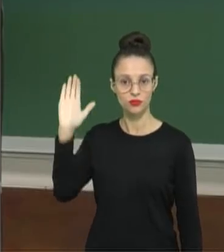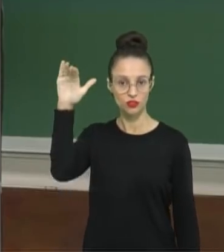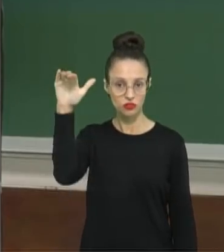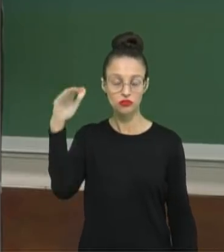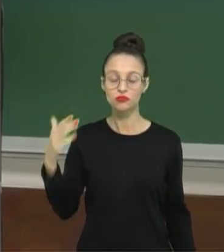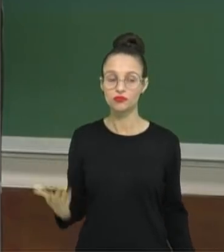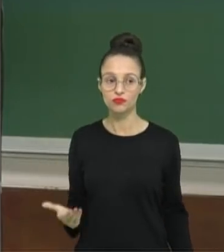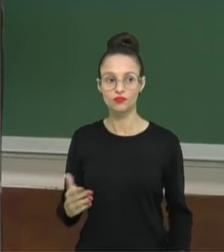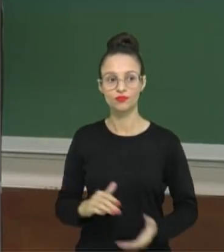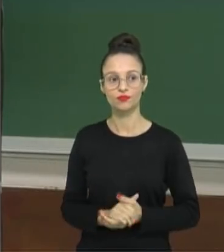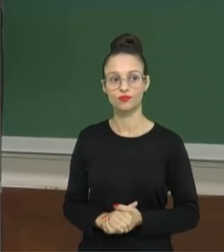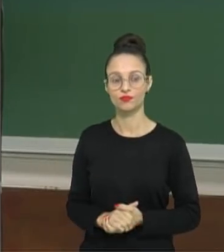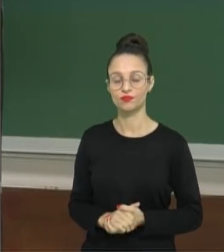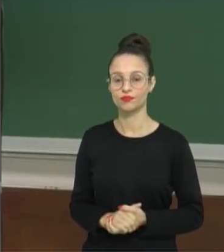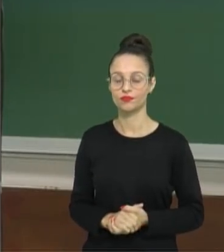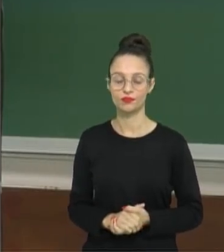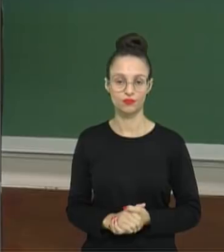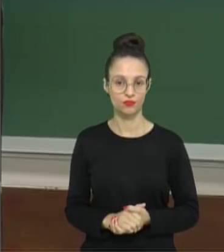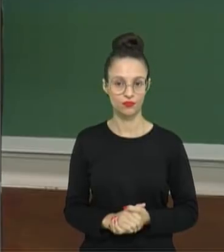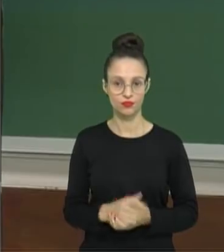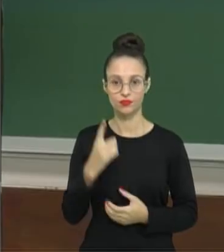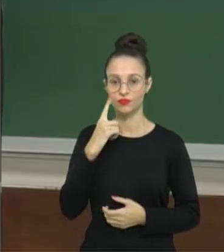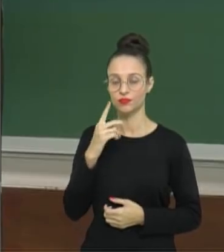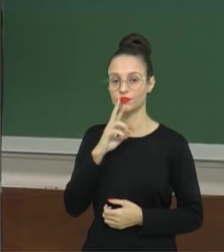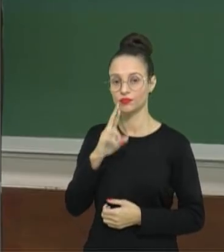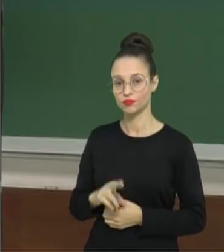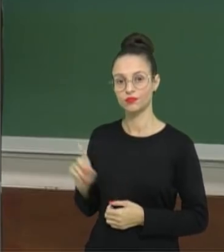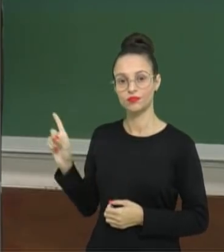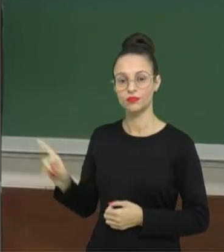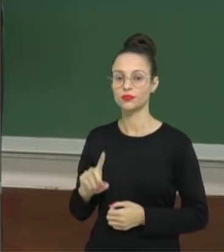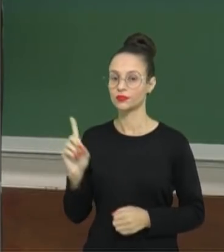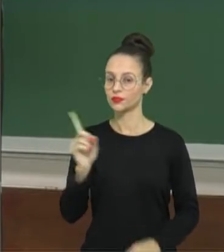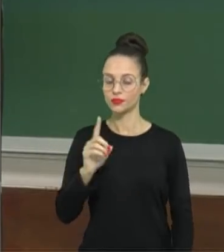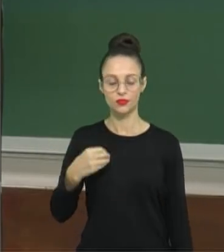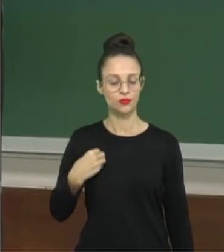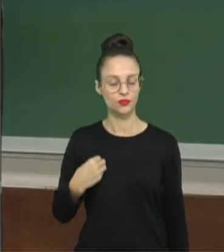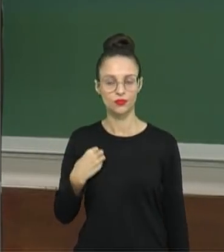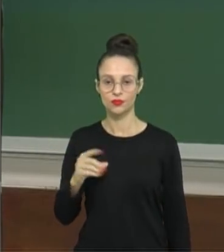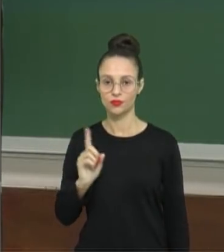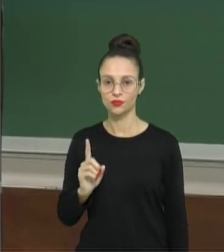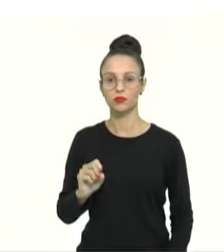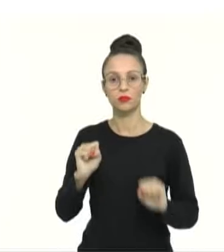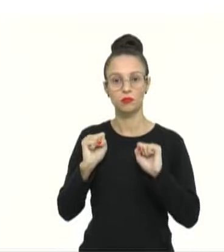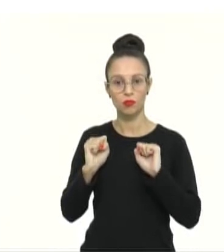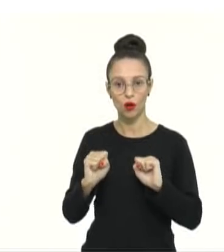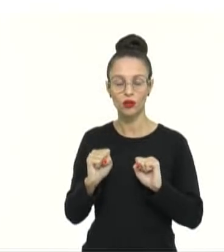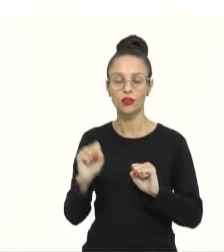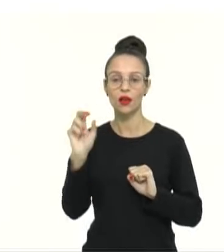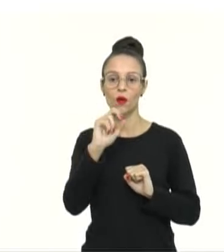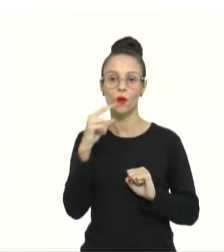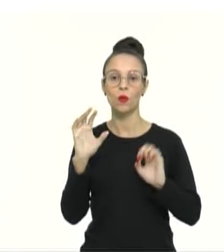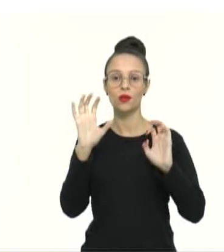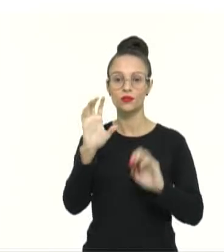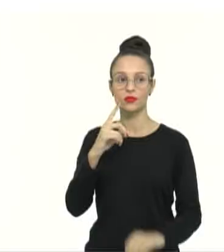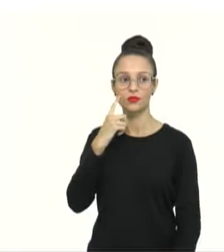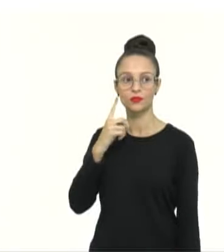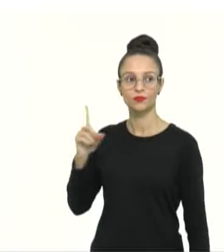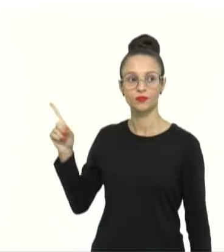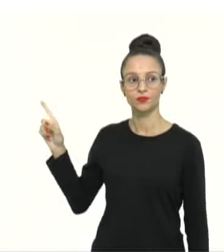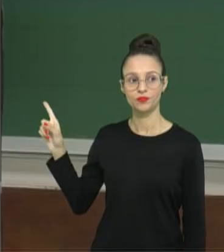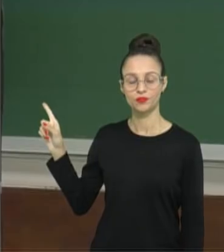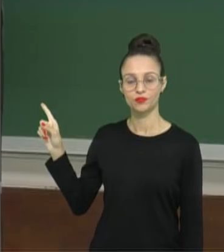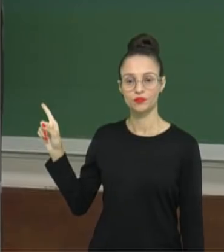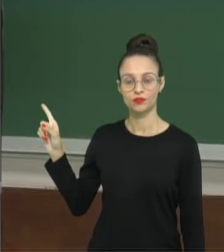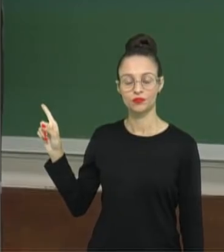basquete? No, he isn't. Não, ele não estava. Ou eu posso colocar, the